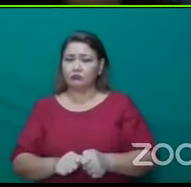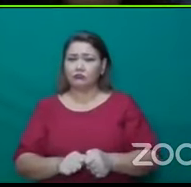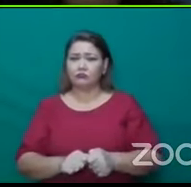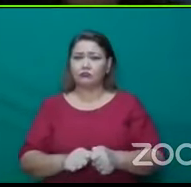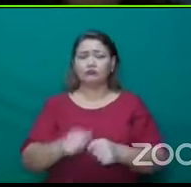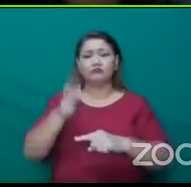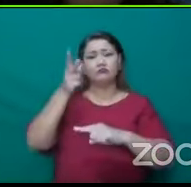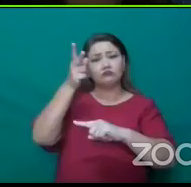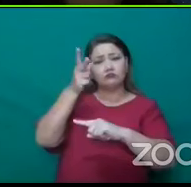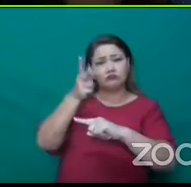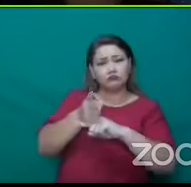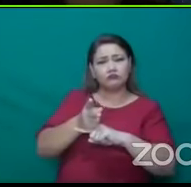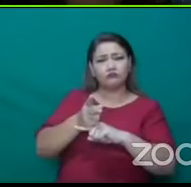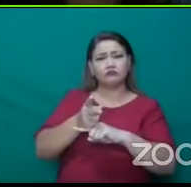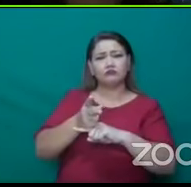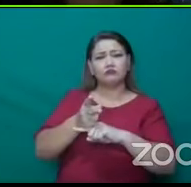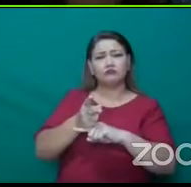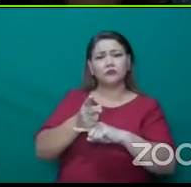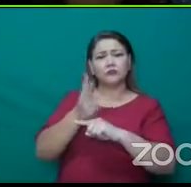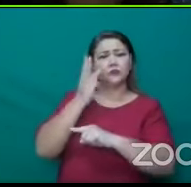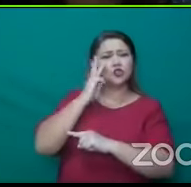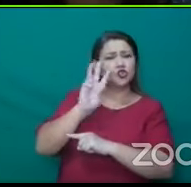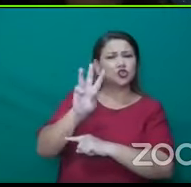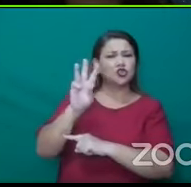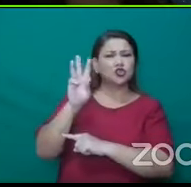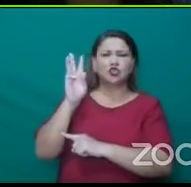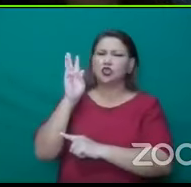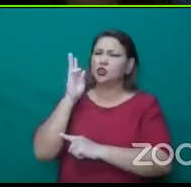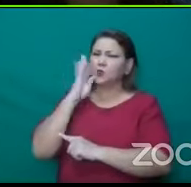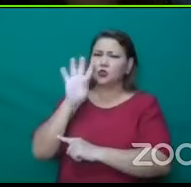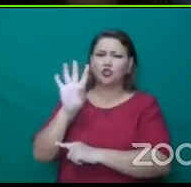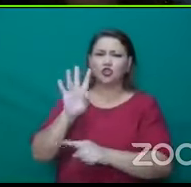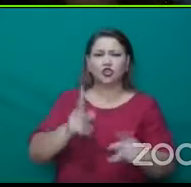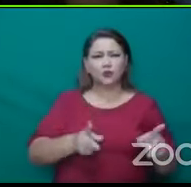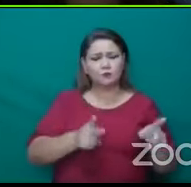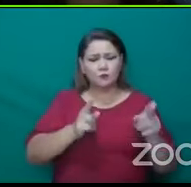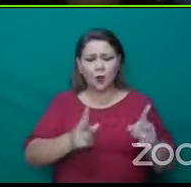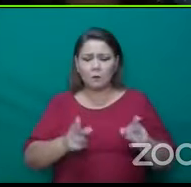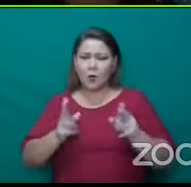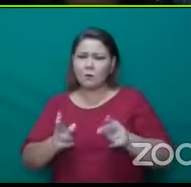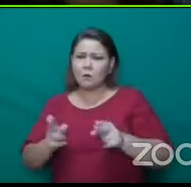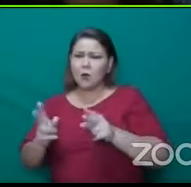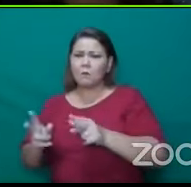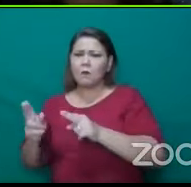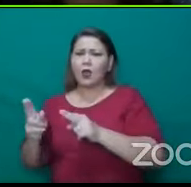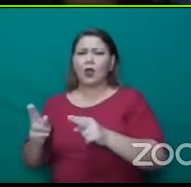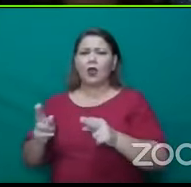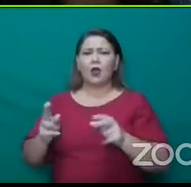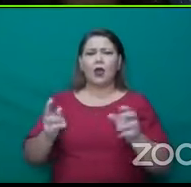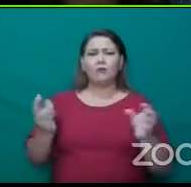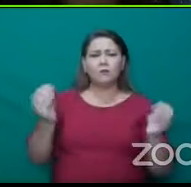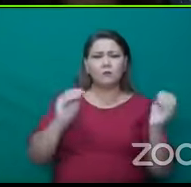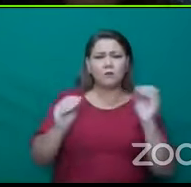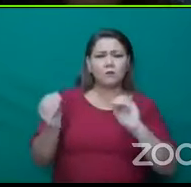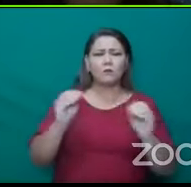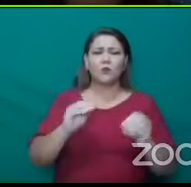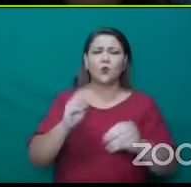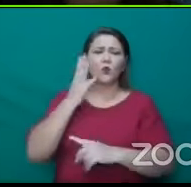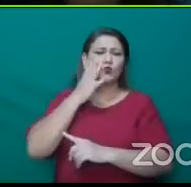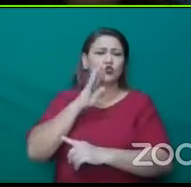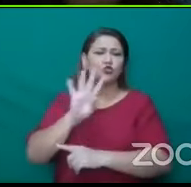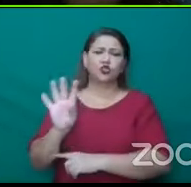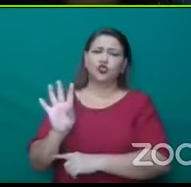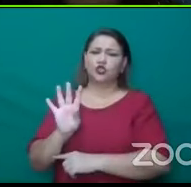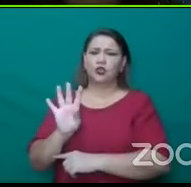levaram 3 ou 4 dias e depois para editar... Colocar trilha é mais uns 4 dias, assim,